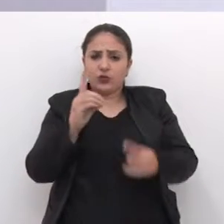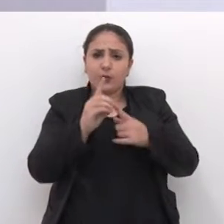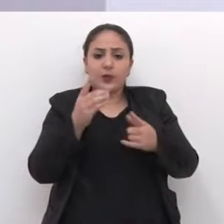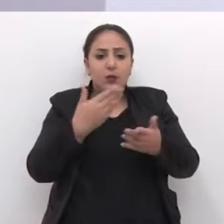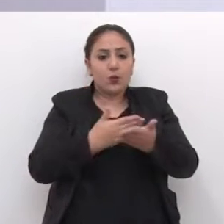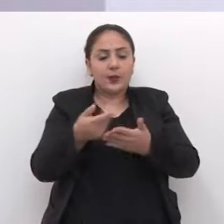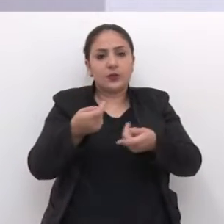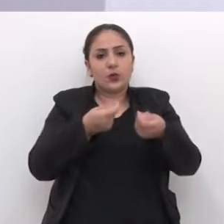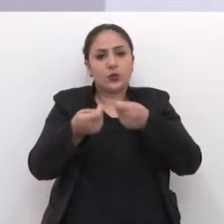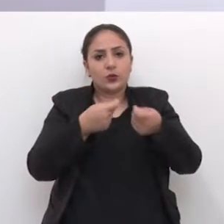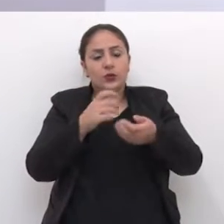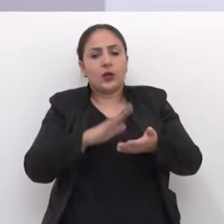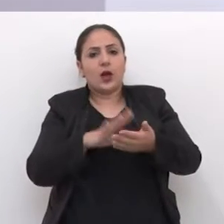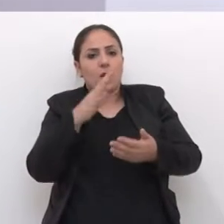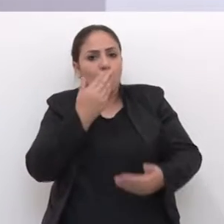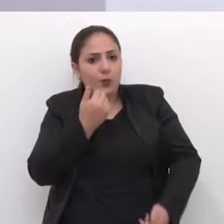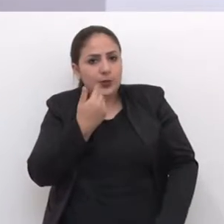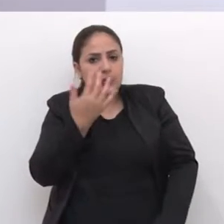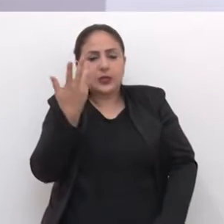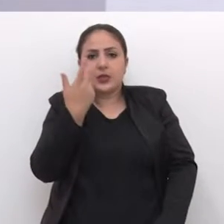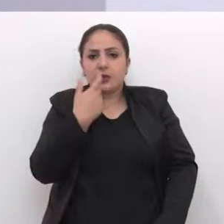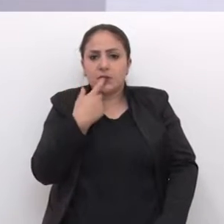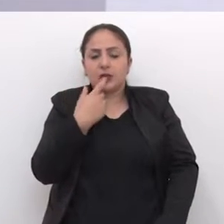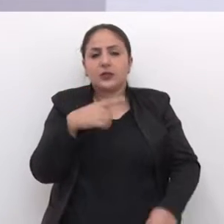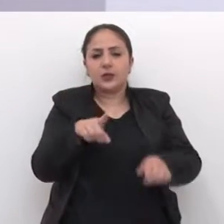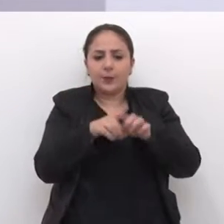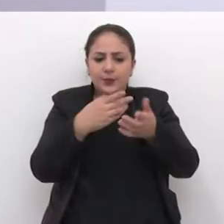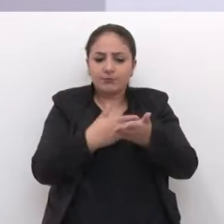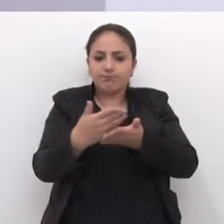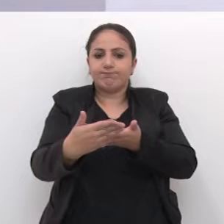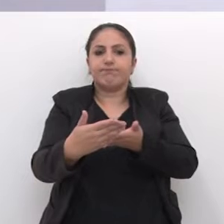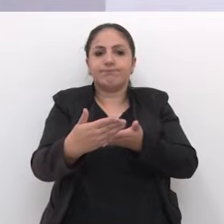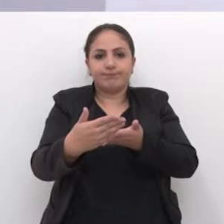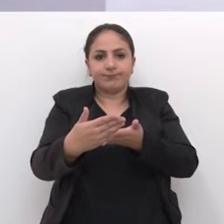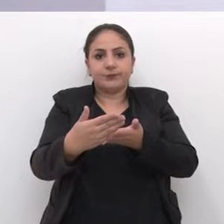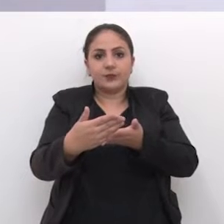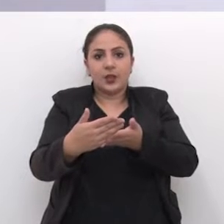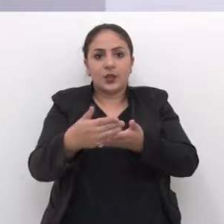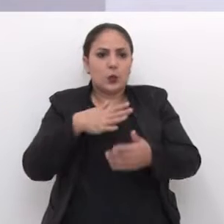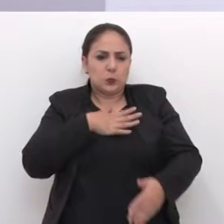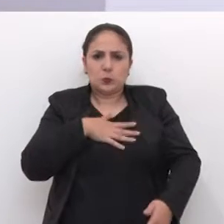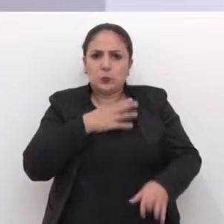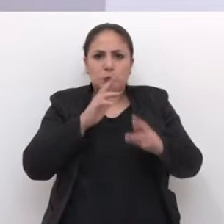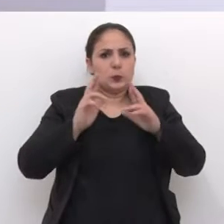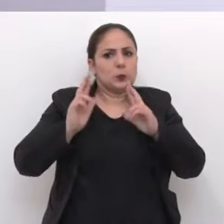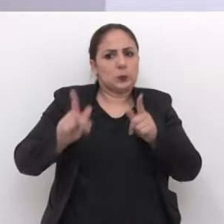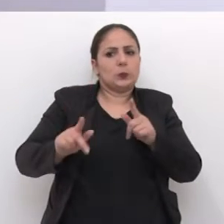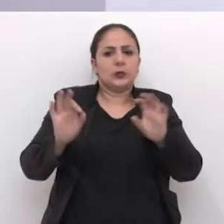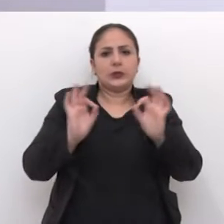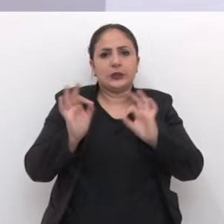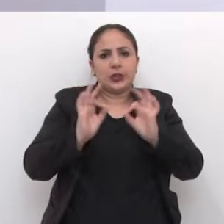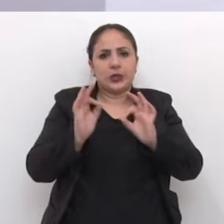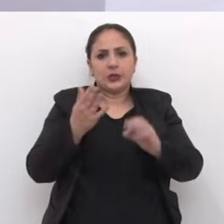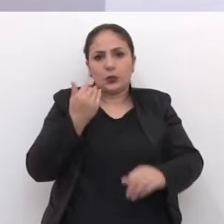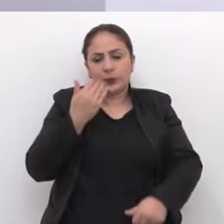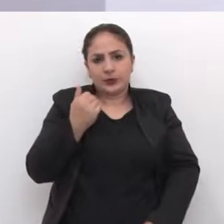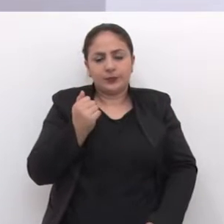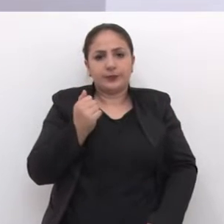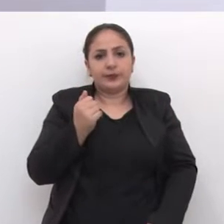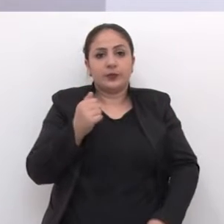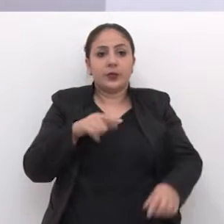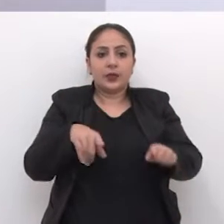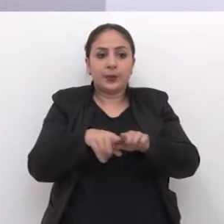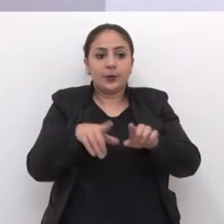tem diabetes, ela já começa a controlar a alimentação dessa criança desde cedo, ela não vai sentir diferença nenhuma